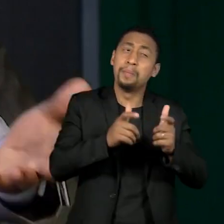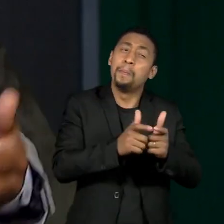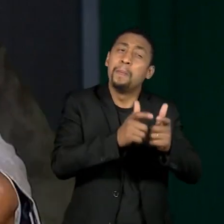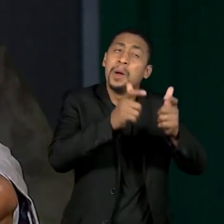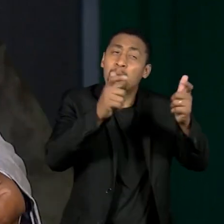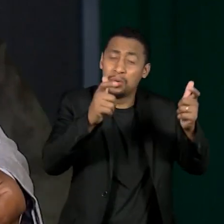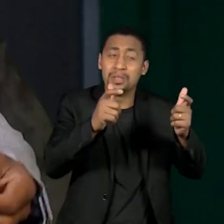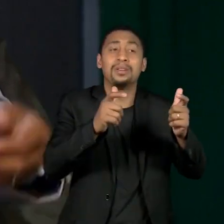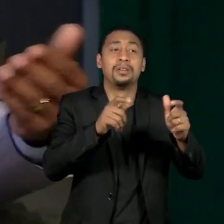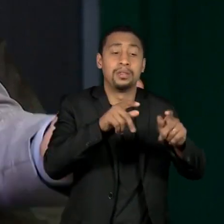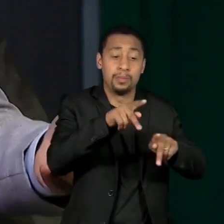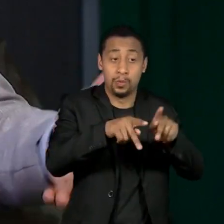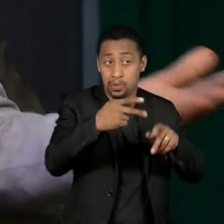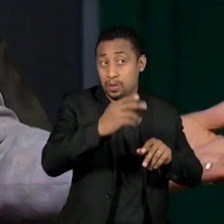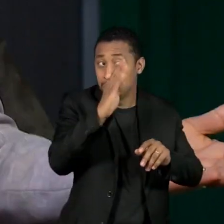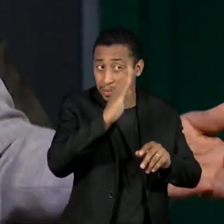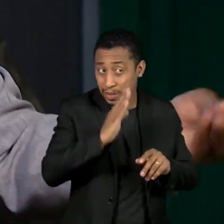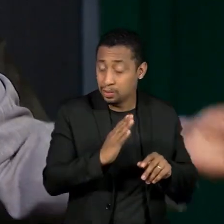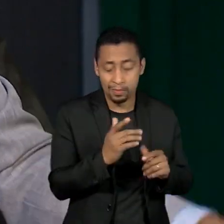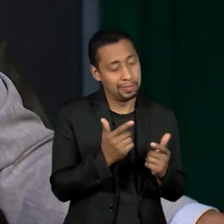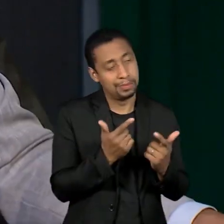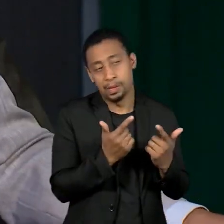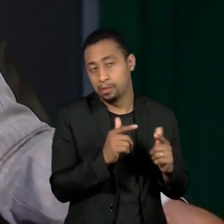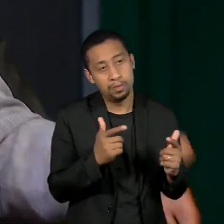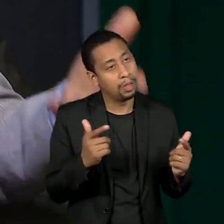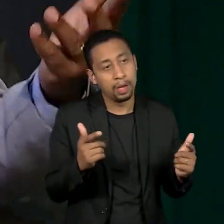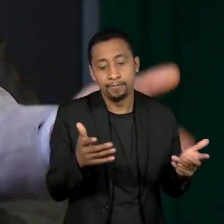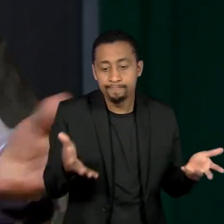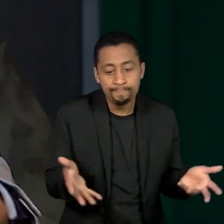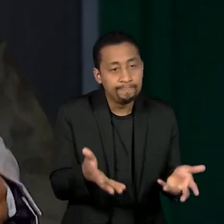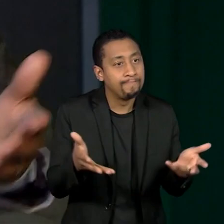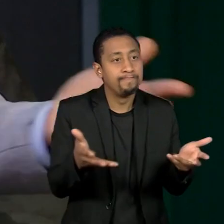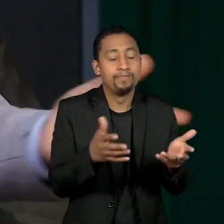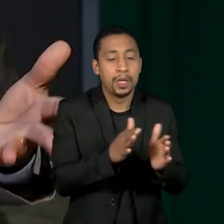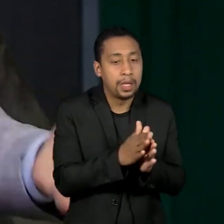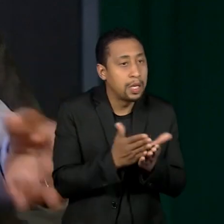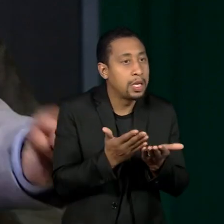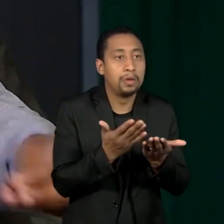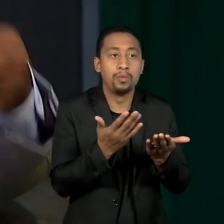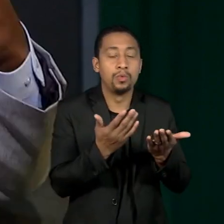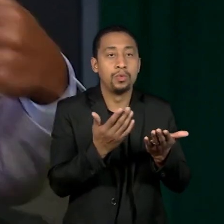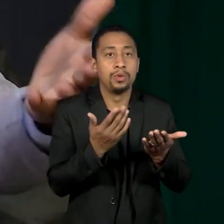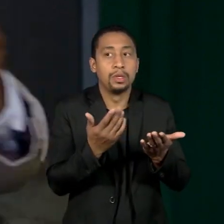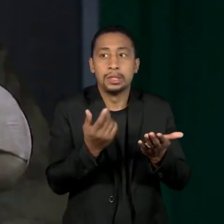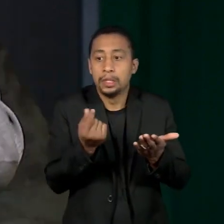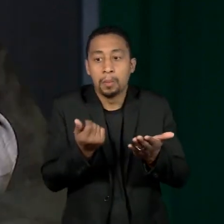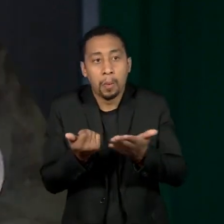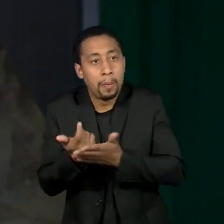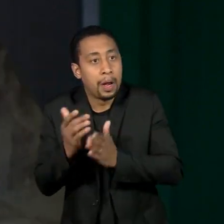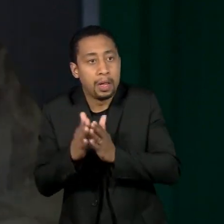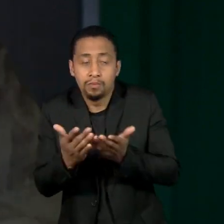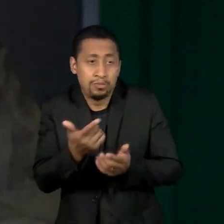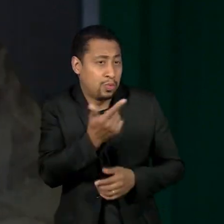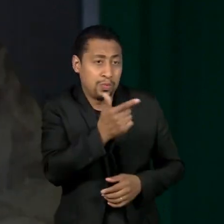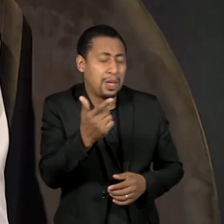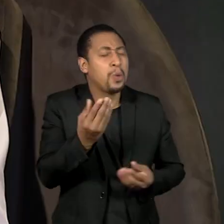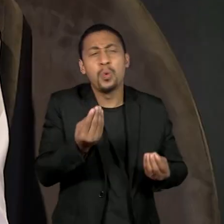negros brasileiros, não tem, eventualmente, esse estímulo em casa e não tem o acesso. Como é que a gente consegue manter essa chama